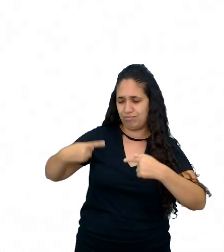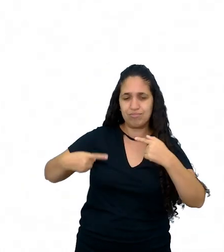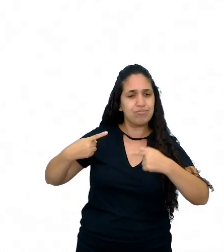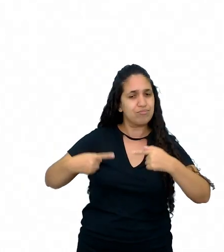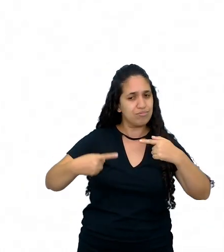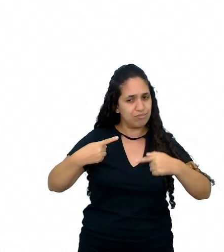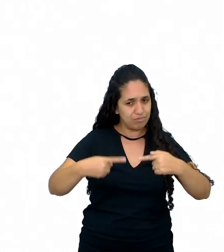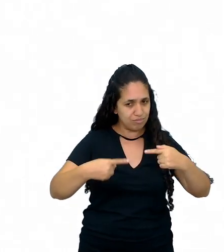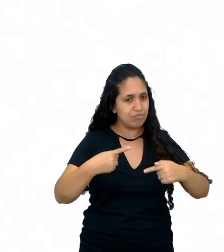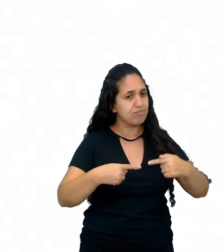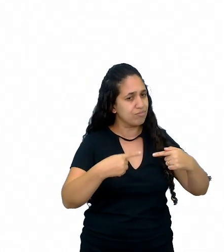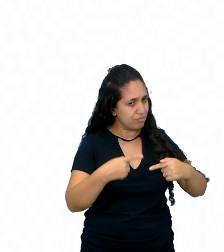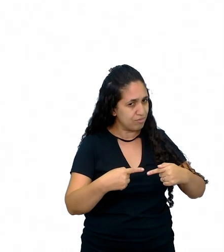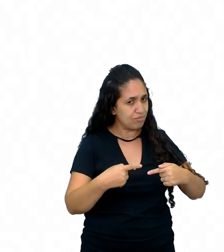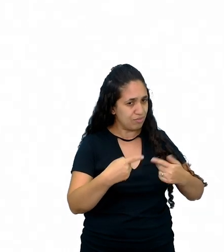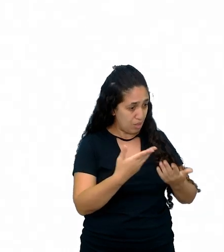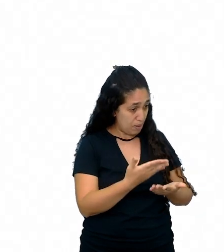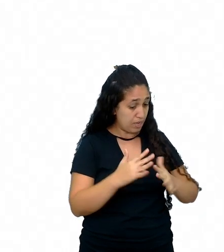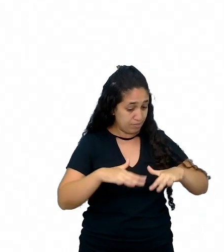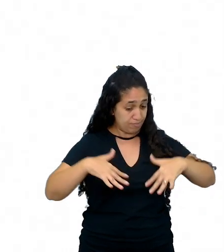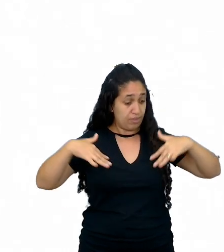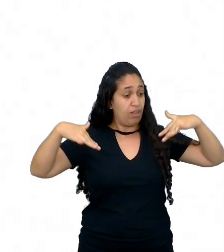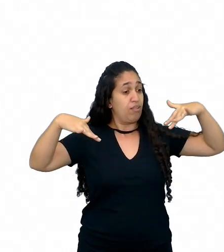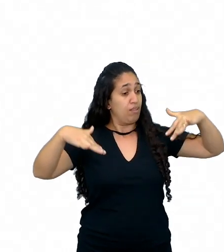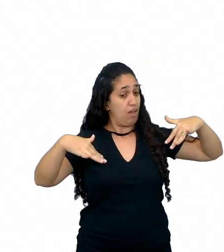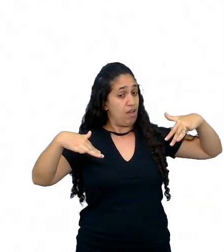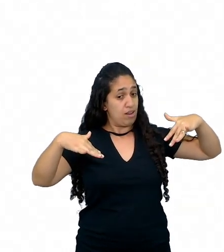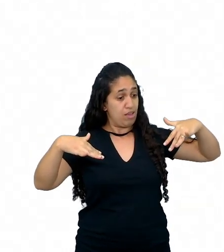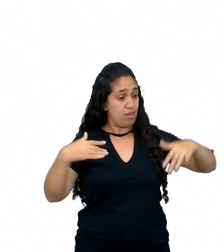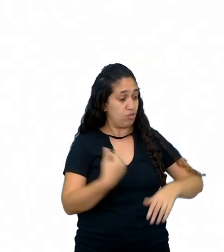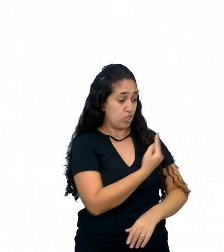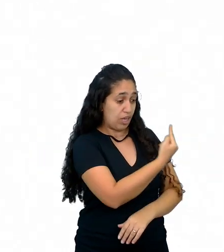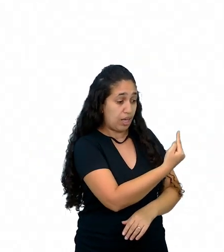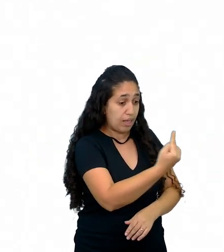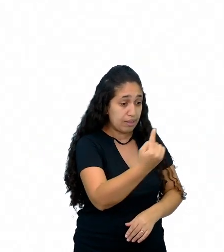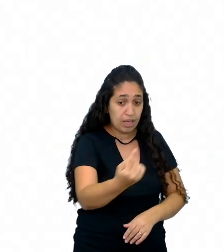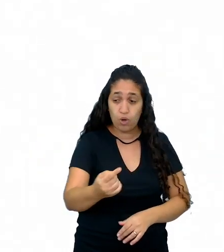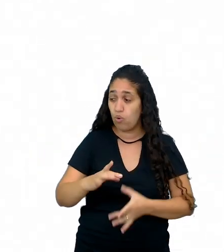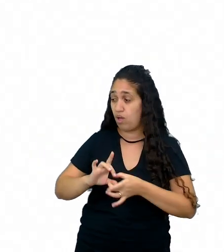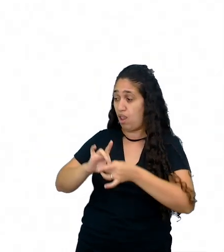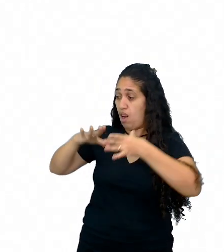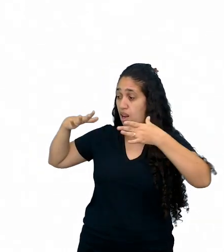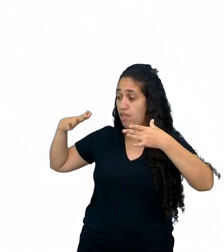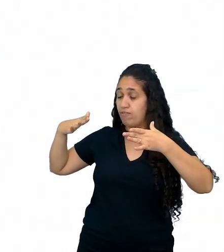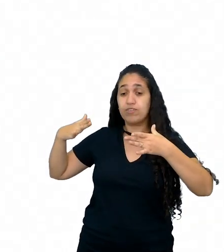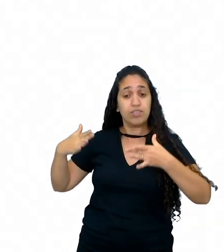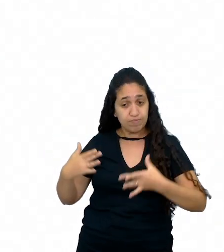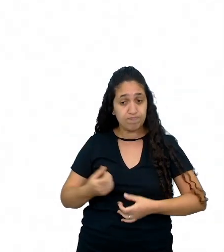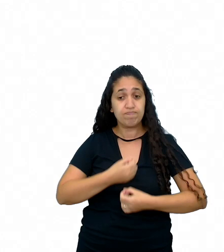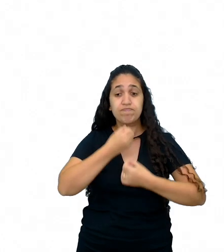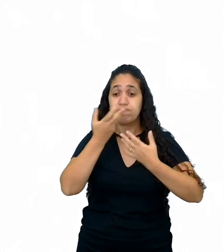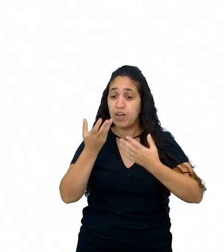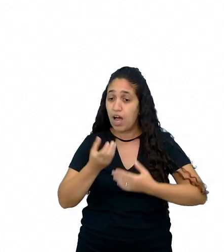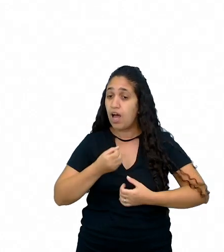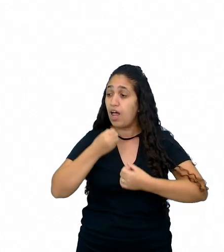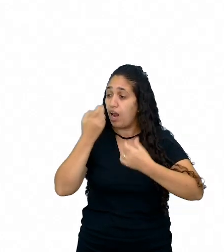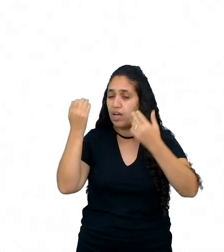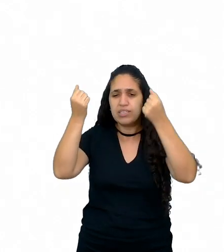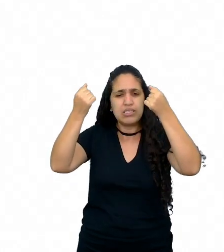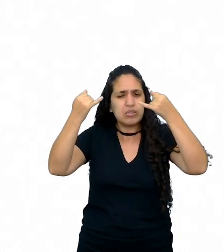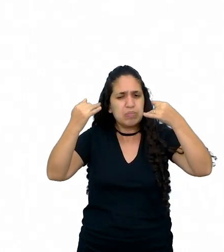estudantes, tá? Uma plenária, onde eles tenham voz, onde eles possam falar o que eles pesquisaram, o que